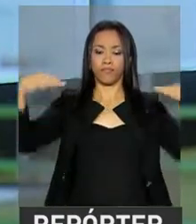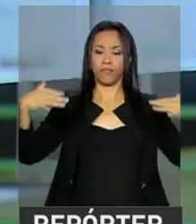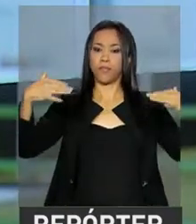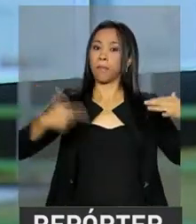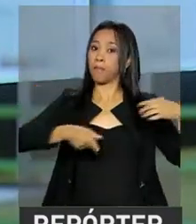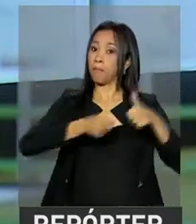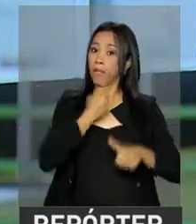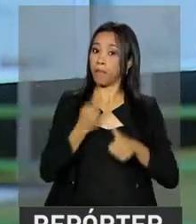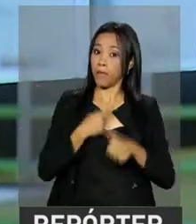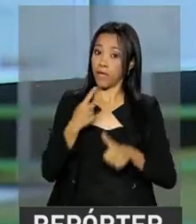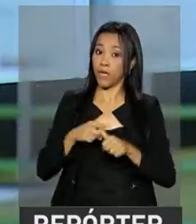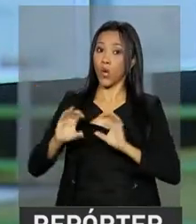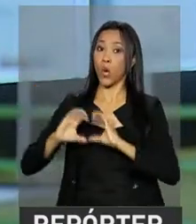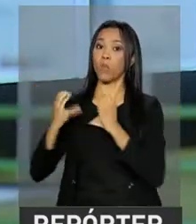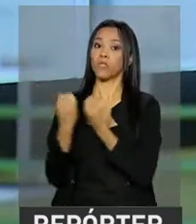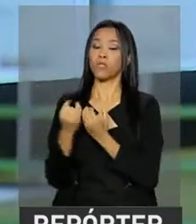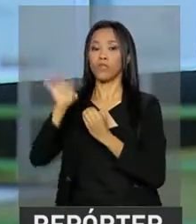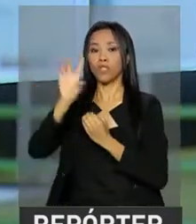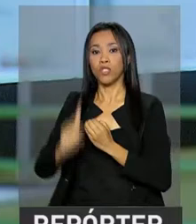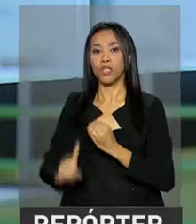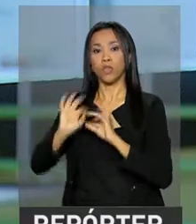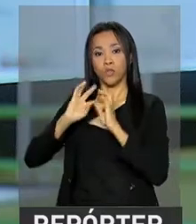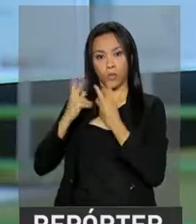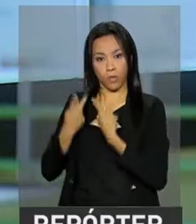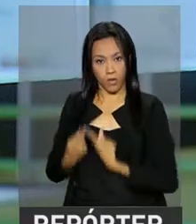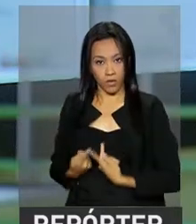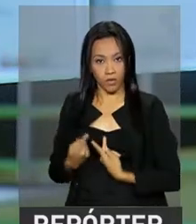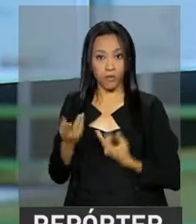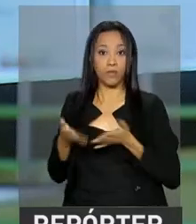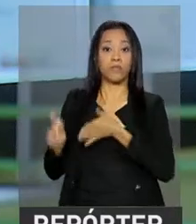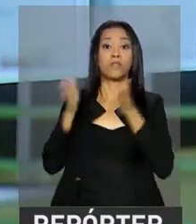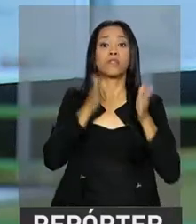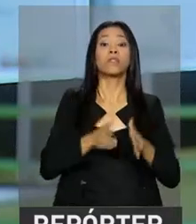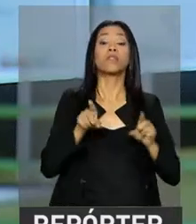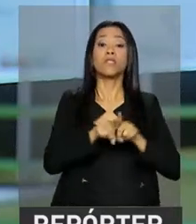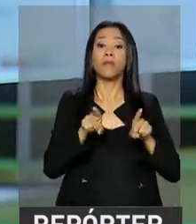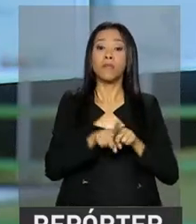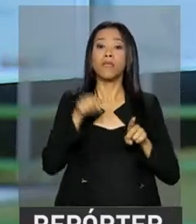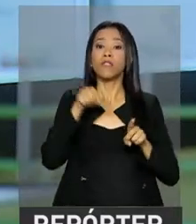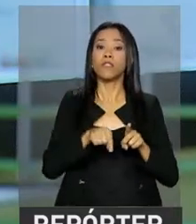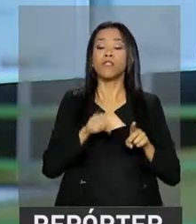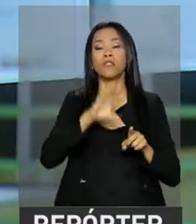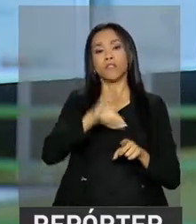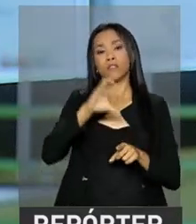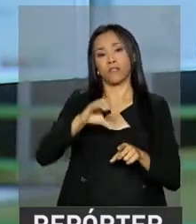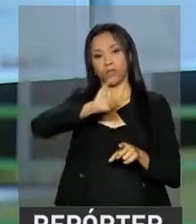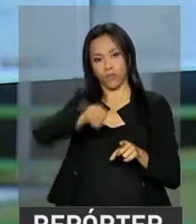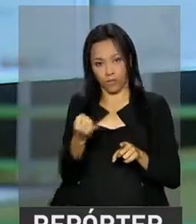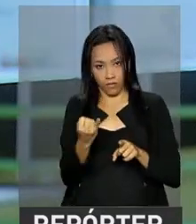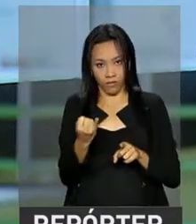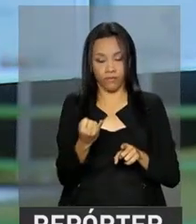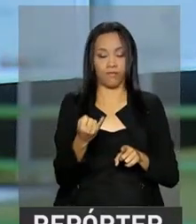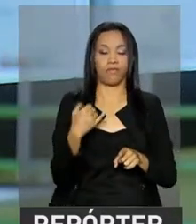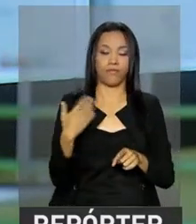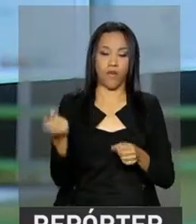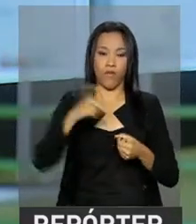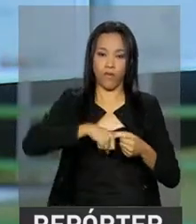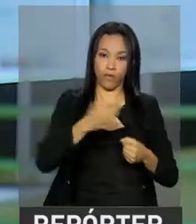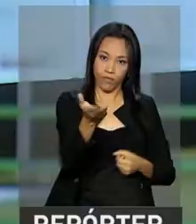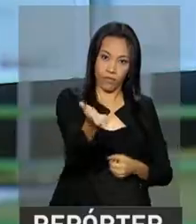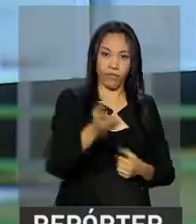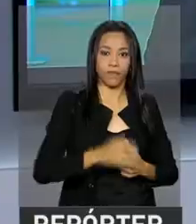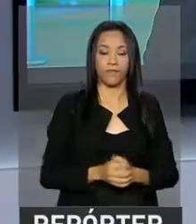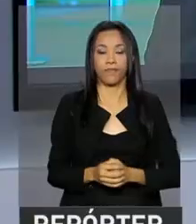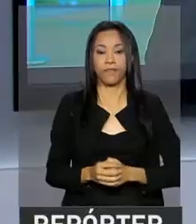comissão de direitos humanos e legislação participativa e também pela de constituição e justiça eu voto em você no estúdio